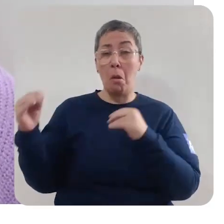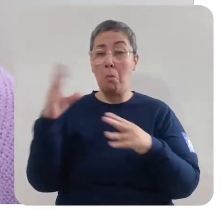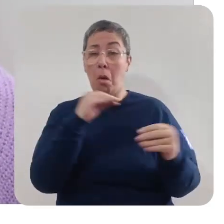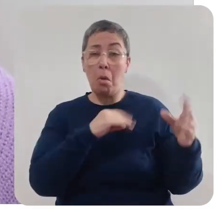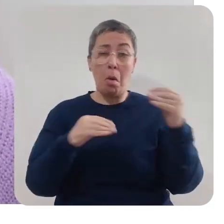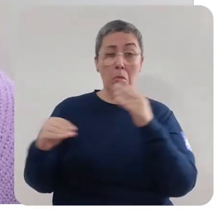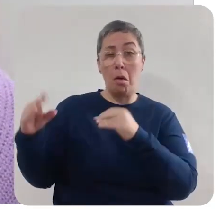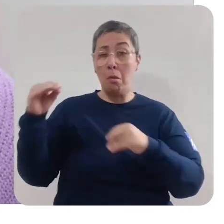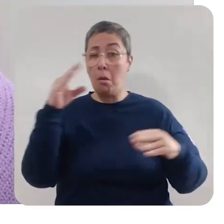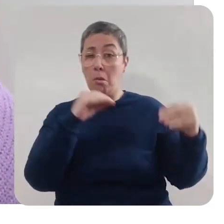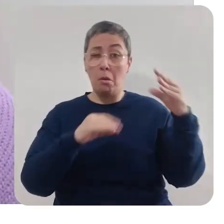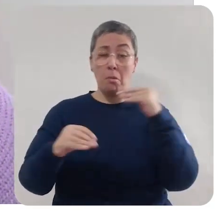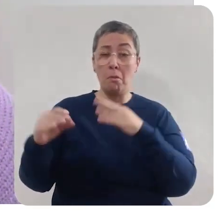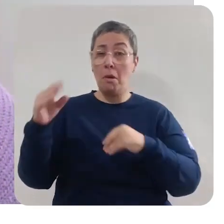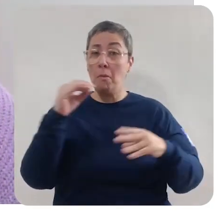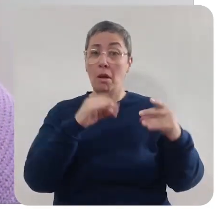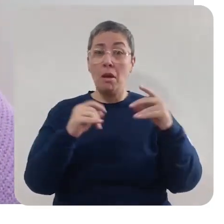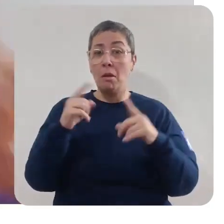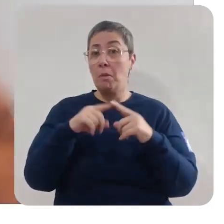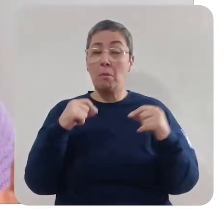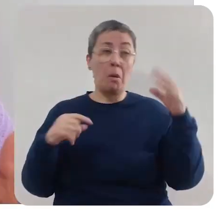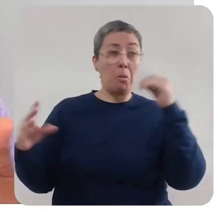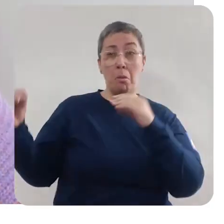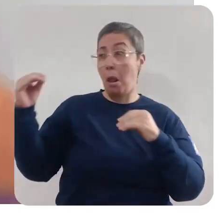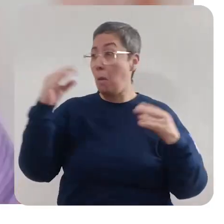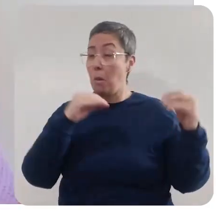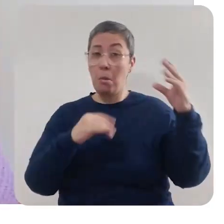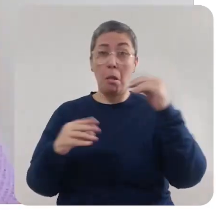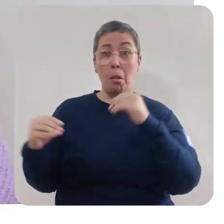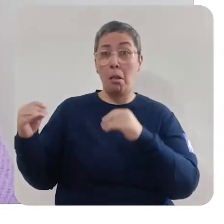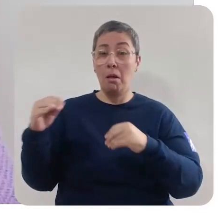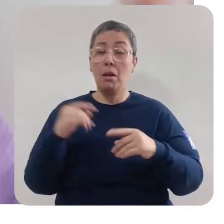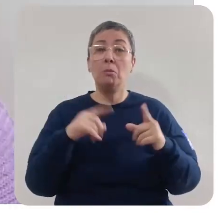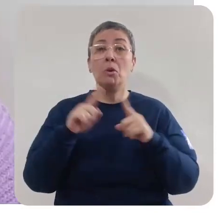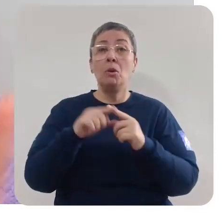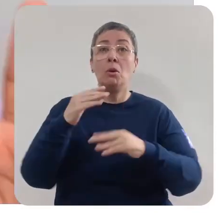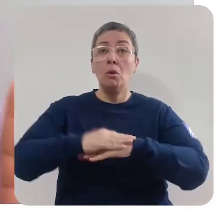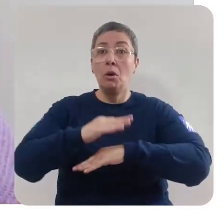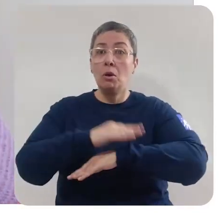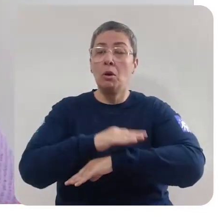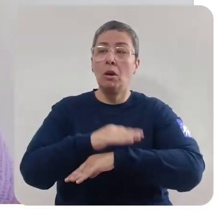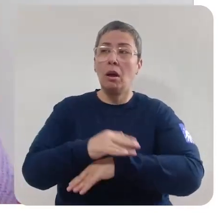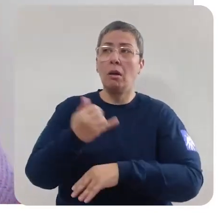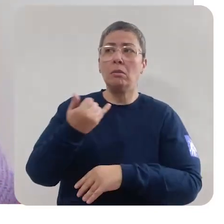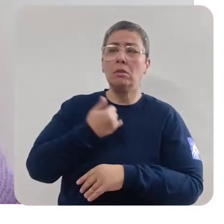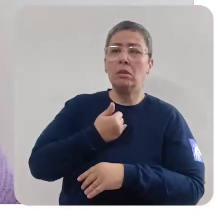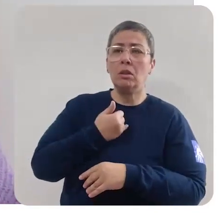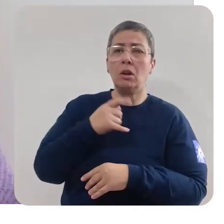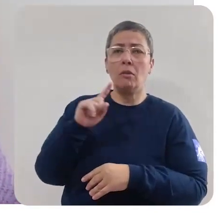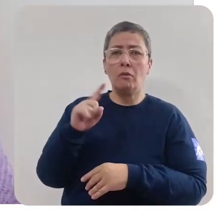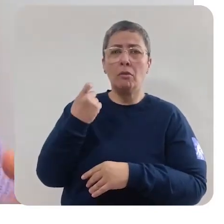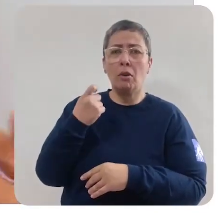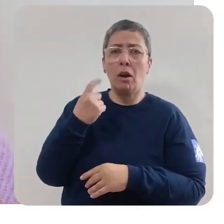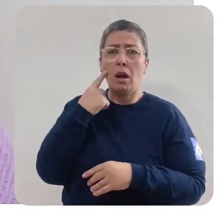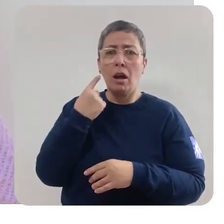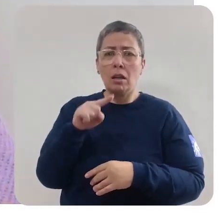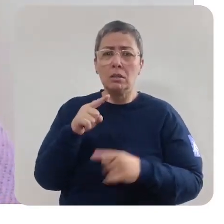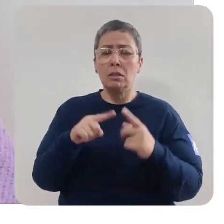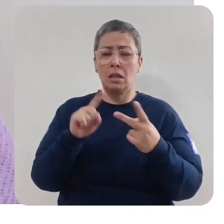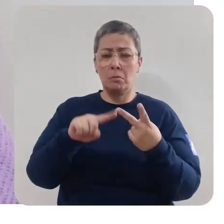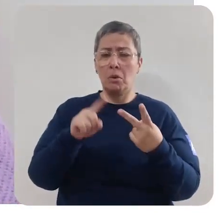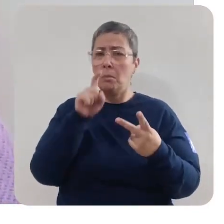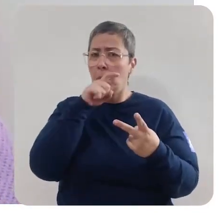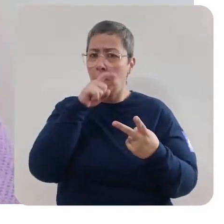um bafafá. Fala daqui, fala de lá. O sapo viu antes, o papagaio